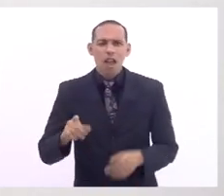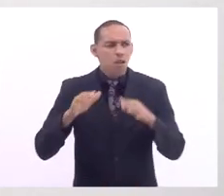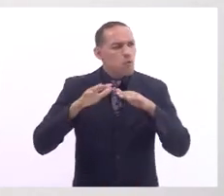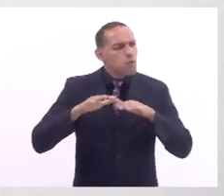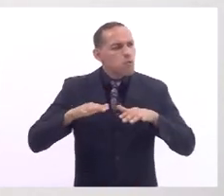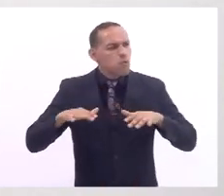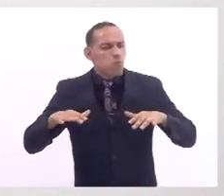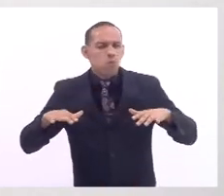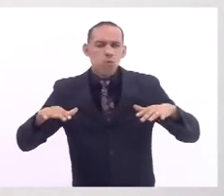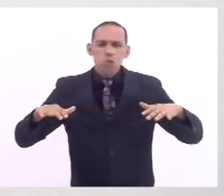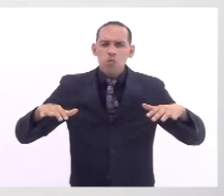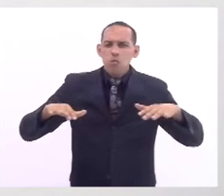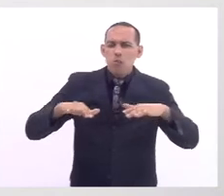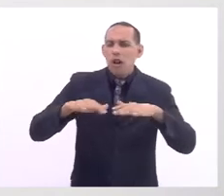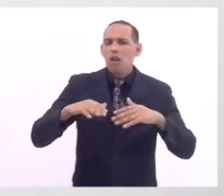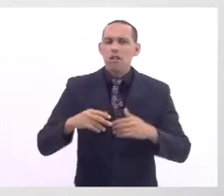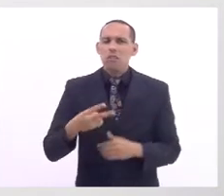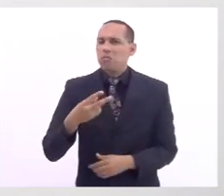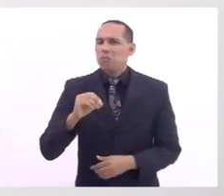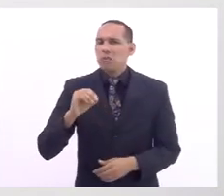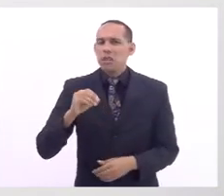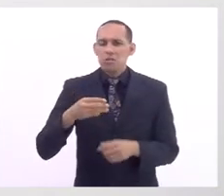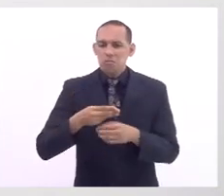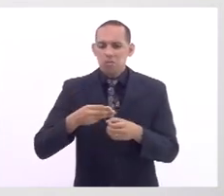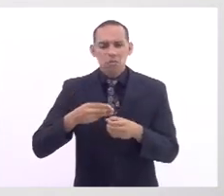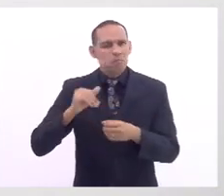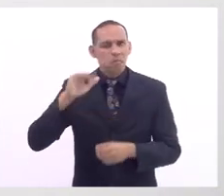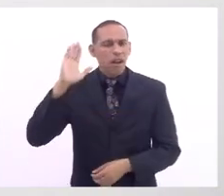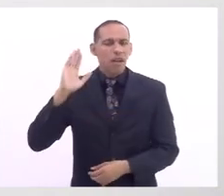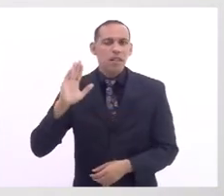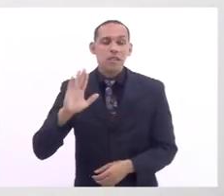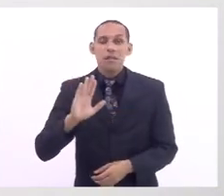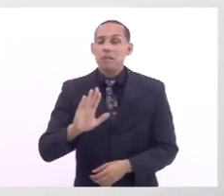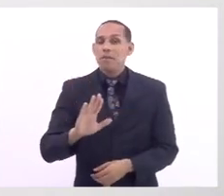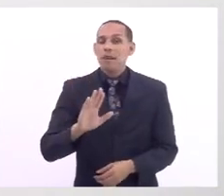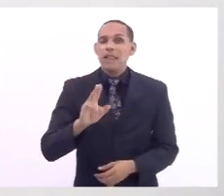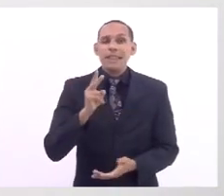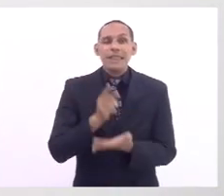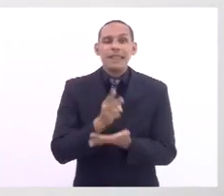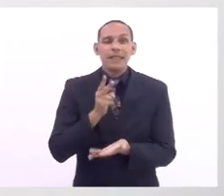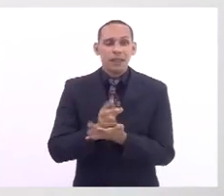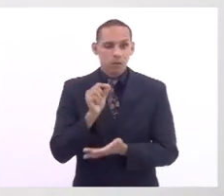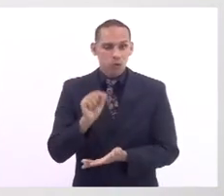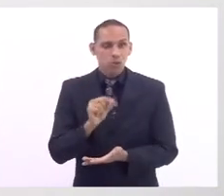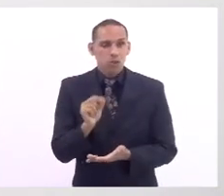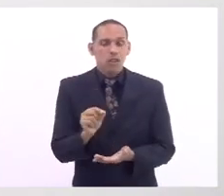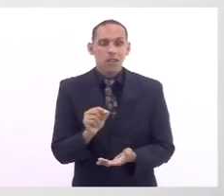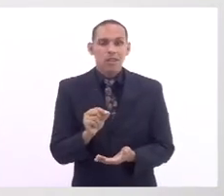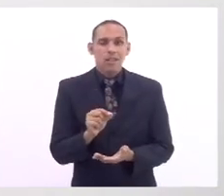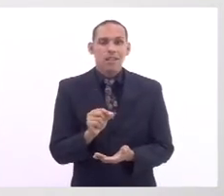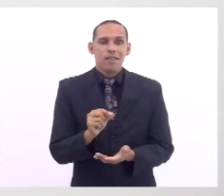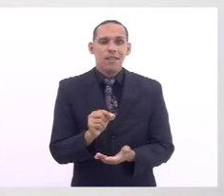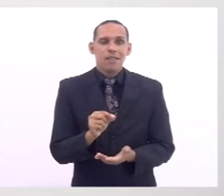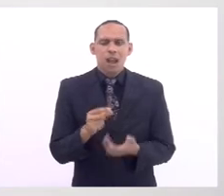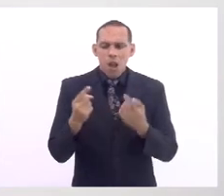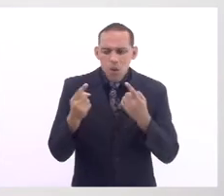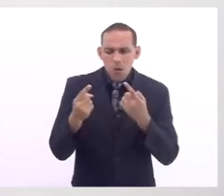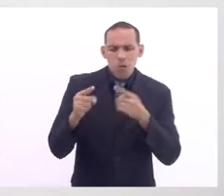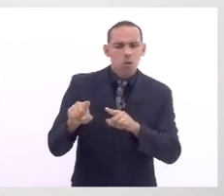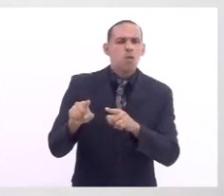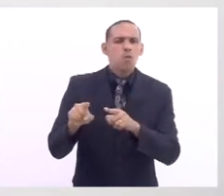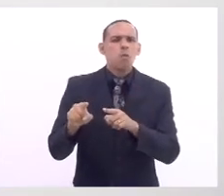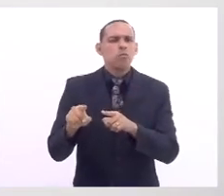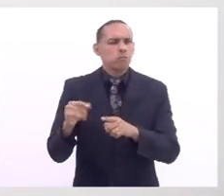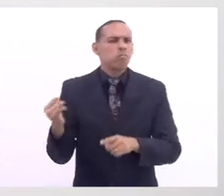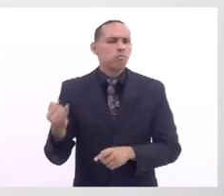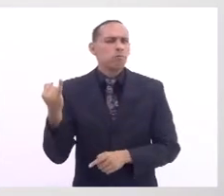esse território os 20 de tantos municípios e sempre com essa pegada jovem com denúncias denúncias